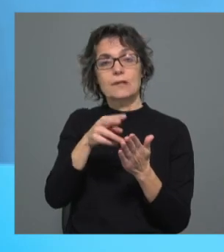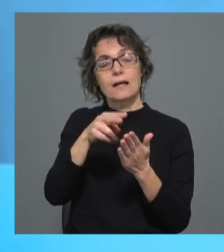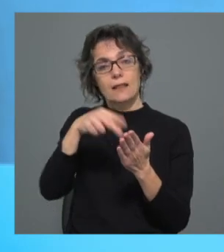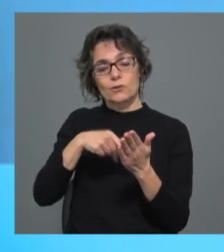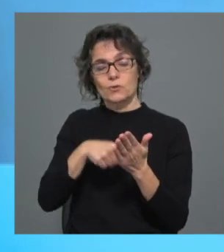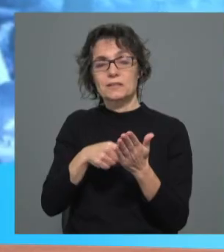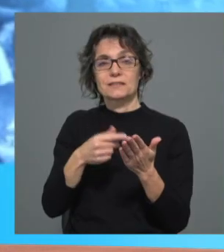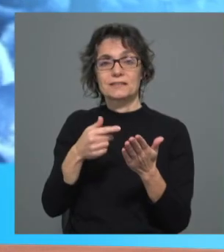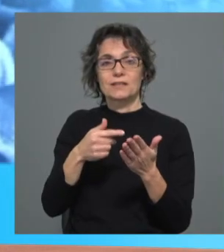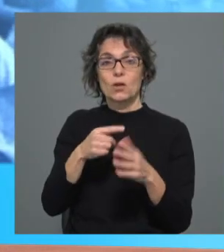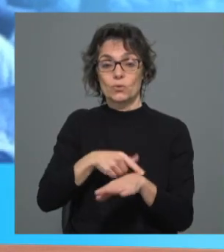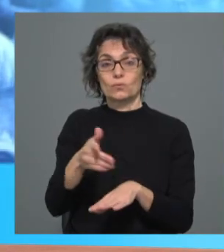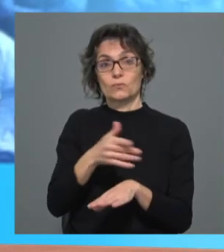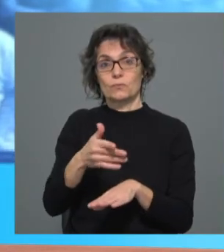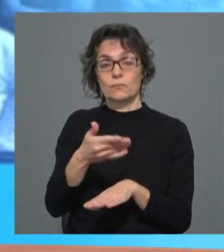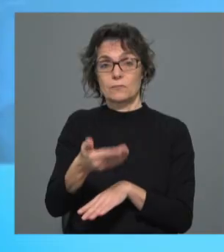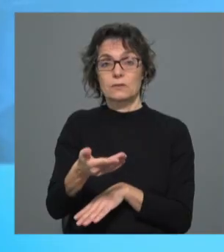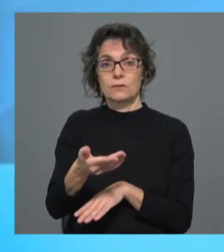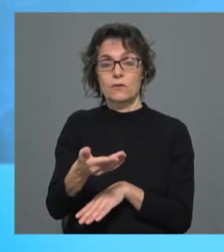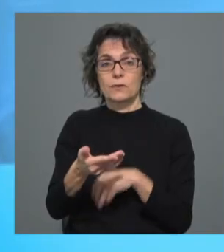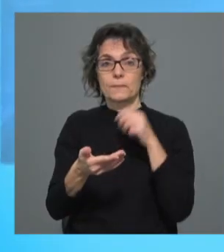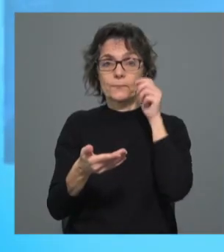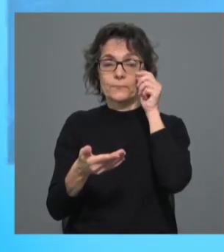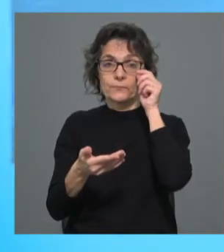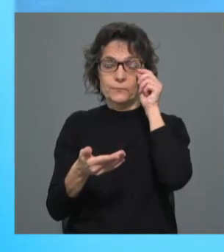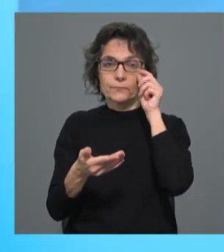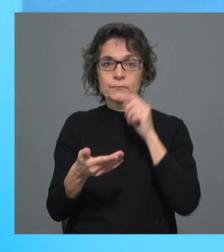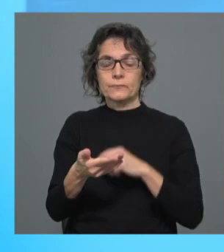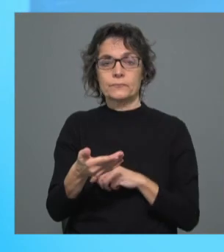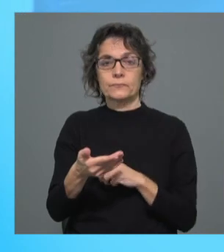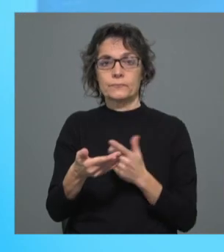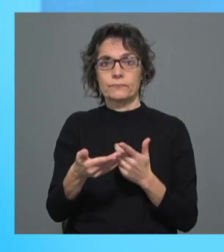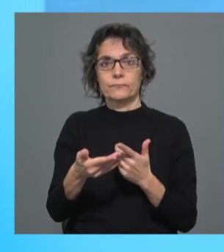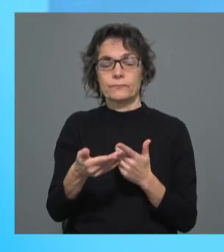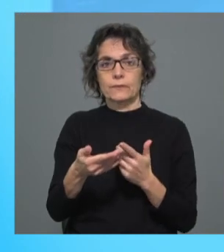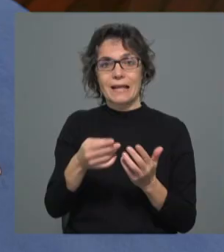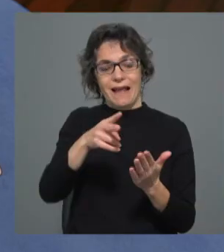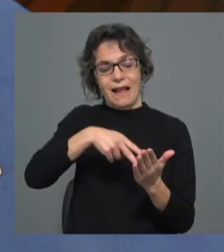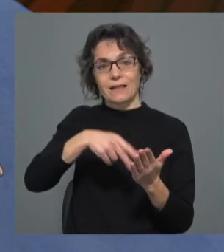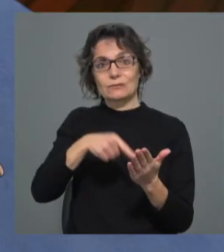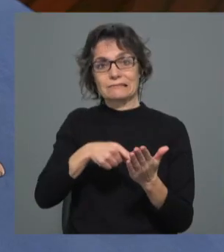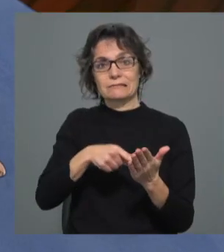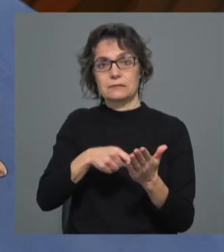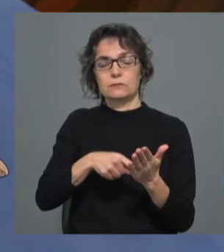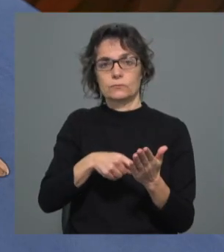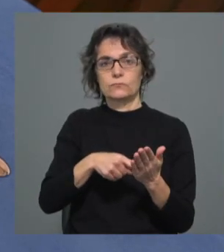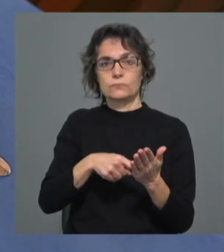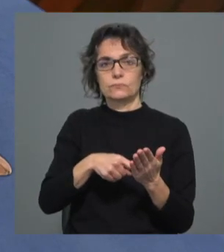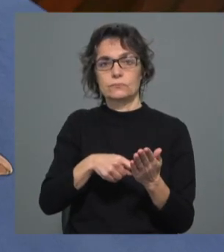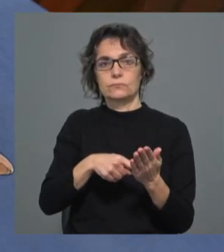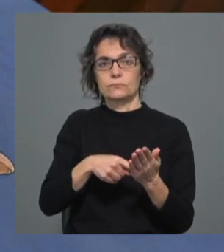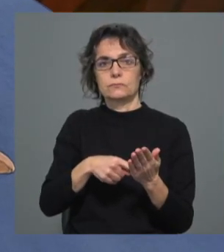Rebelo, num momento também em que o que estas leituras nos falam acaba por estar também